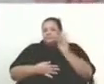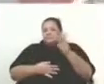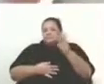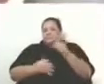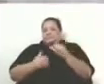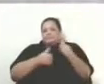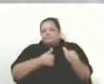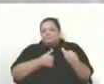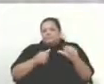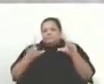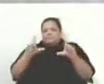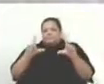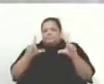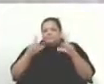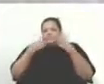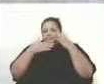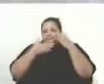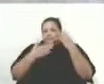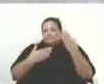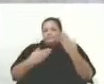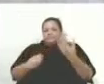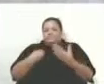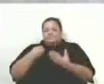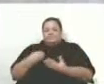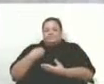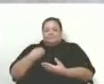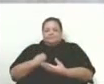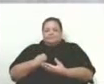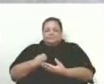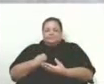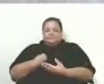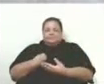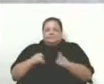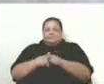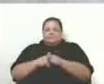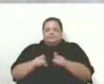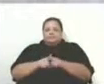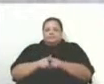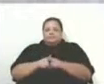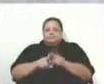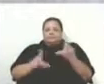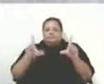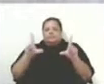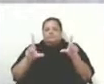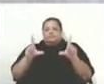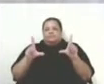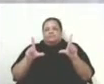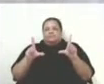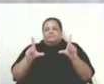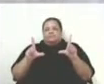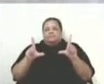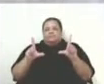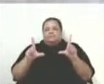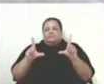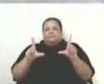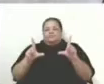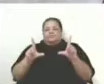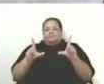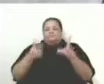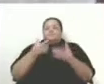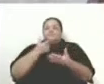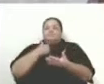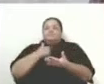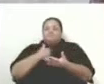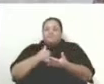mídia. Quero agradecer a presença daqueles que estão também à frente de sua televisão. Desejar melhoras à vereadora